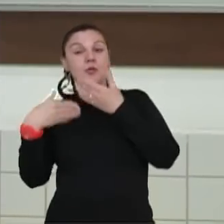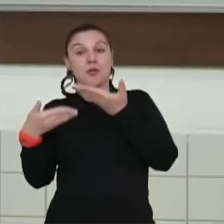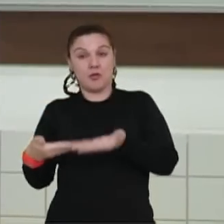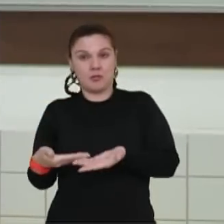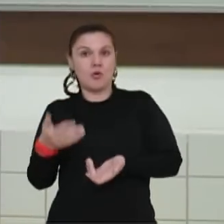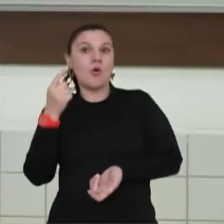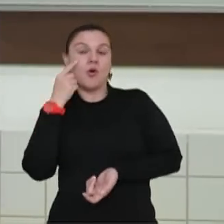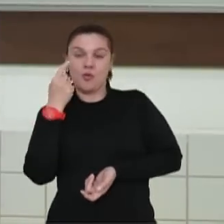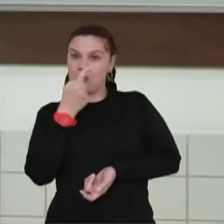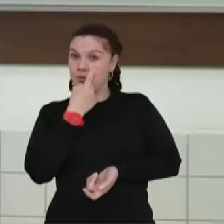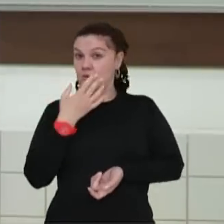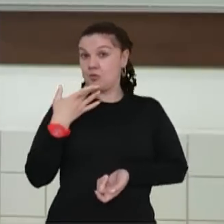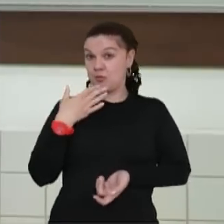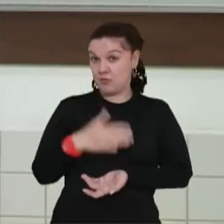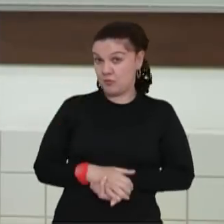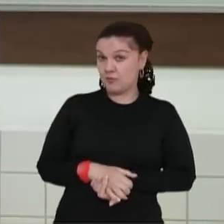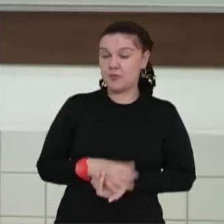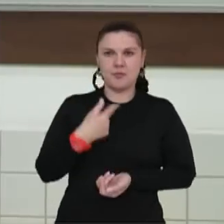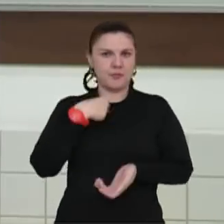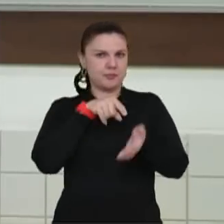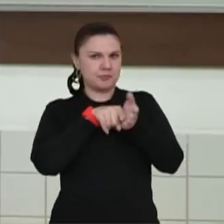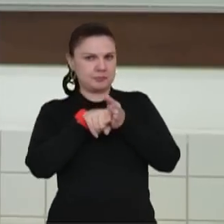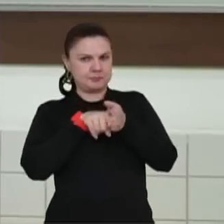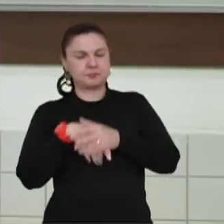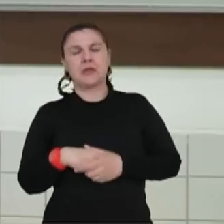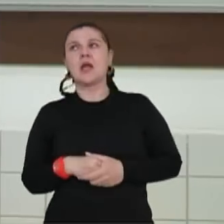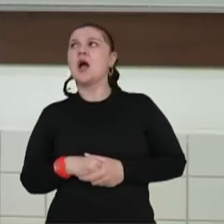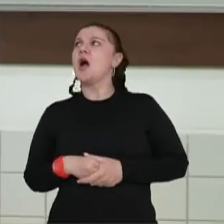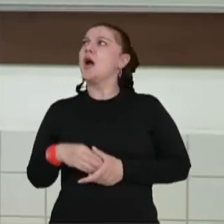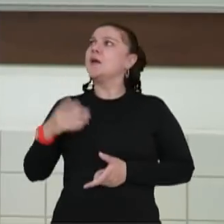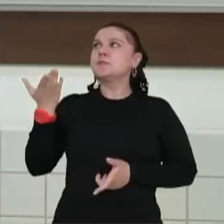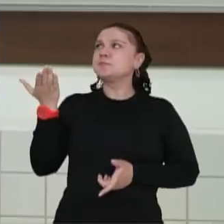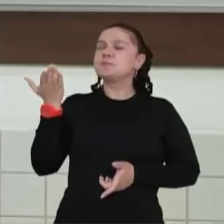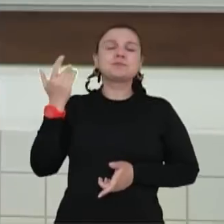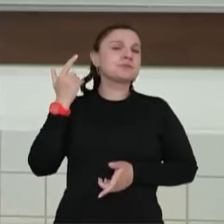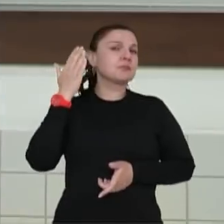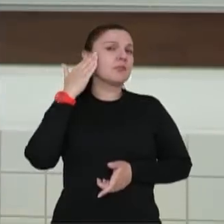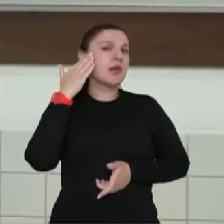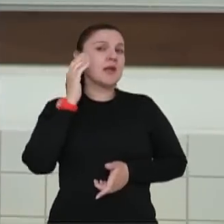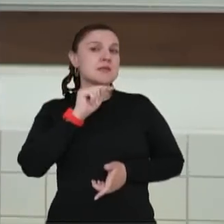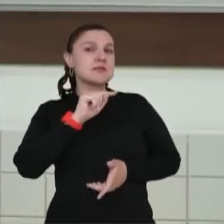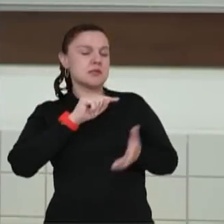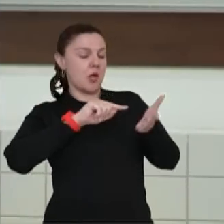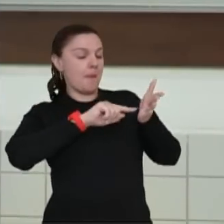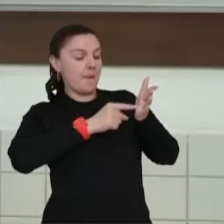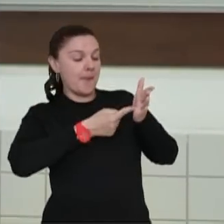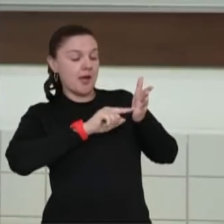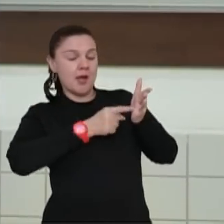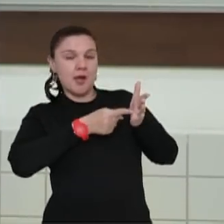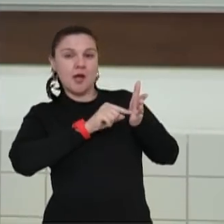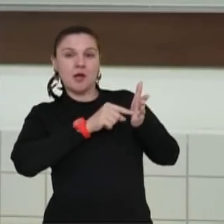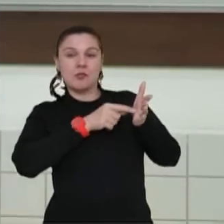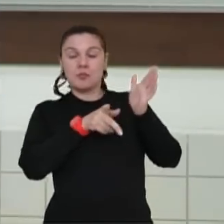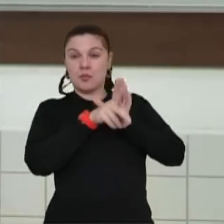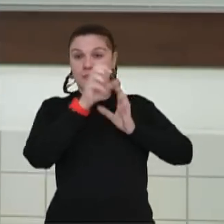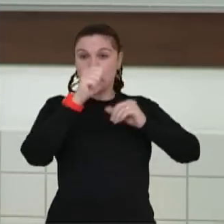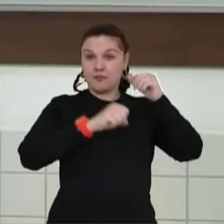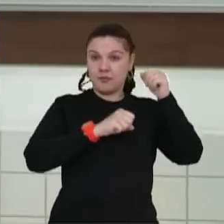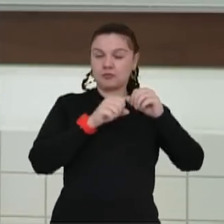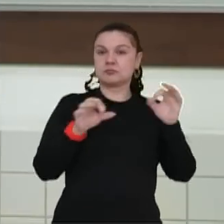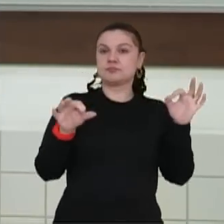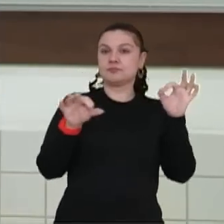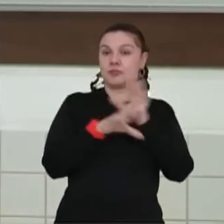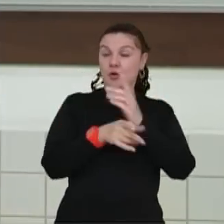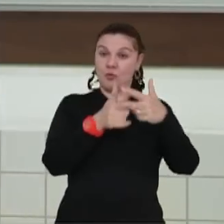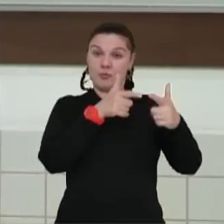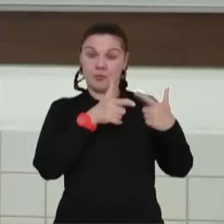o quê? Cor dos olhos. É o que eu estou pesquisando. Se eu quero saber, por exemplo, se os parafusos de uma fábrica estão